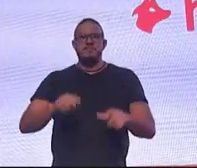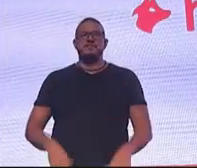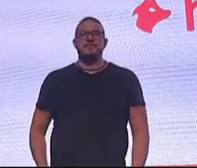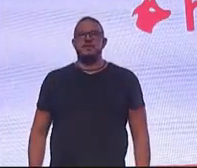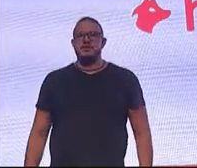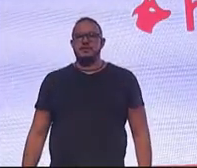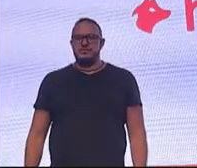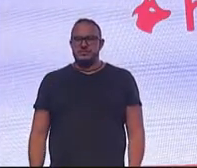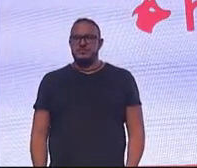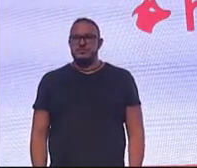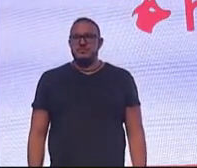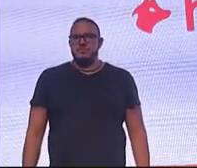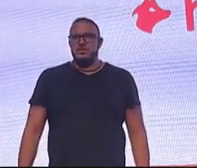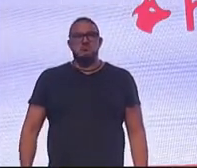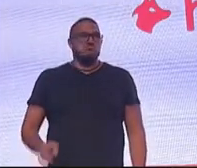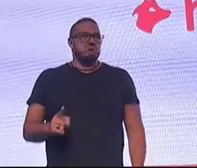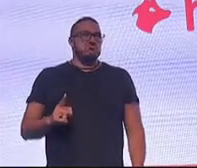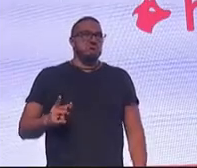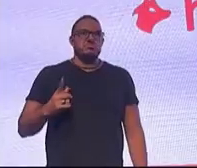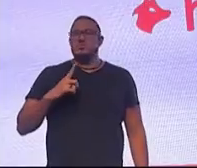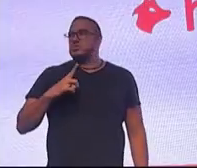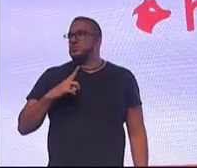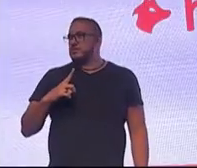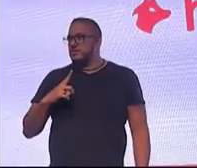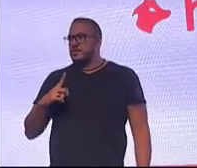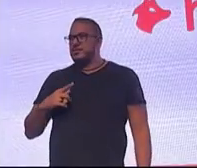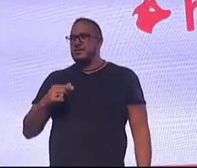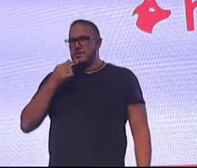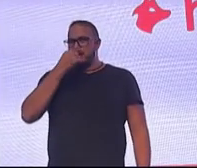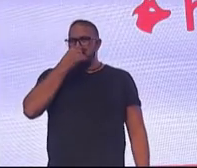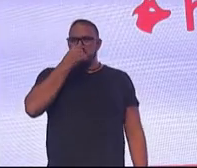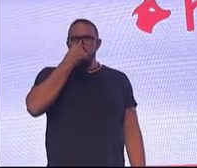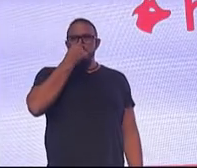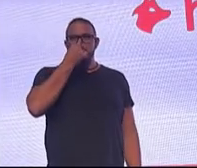Abre o celular de vocês, quem puder. Quem tiver aquelas duas primeiras operadoras, pode...